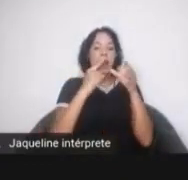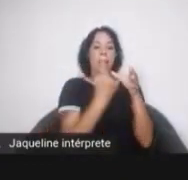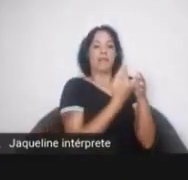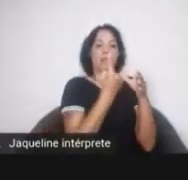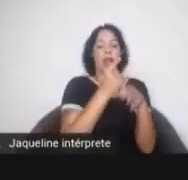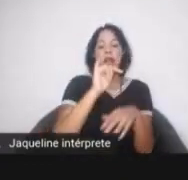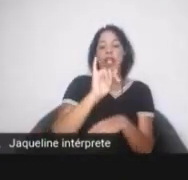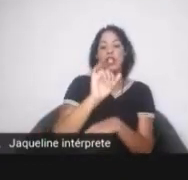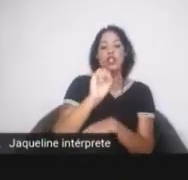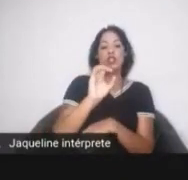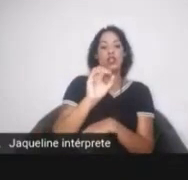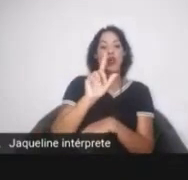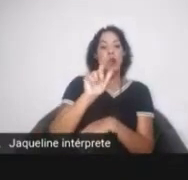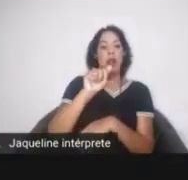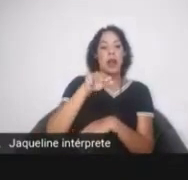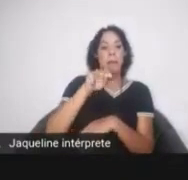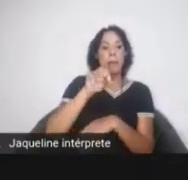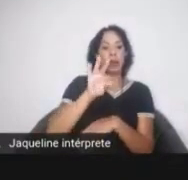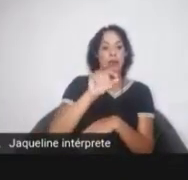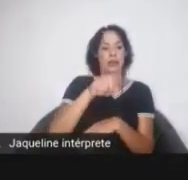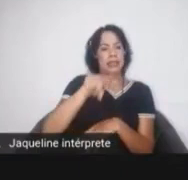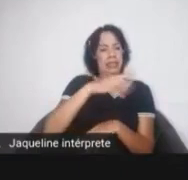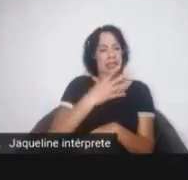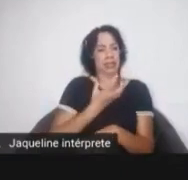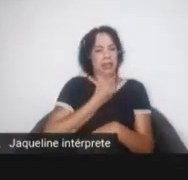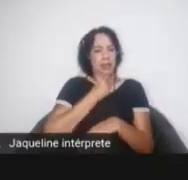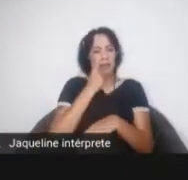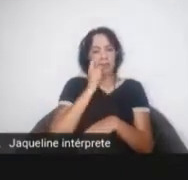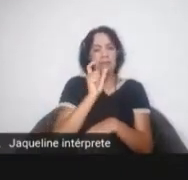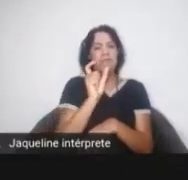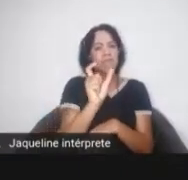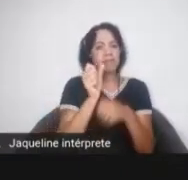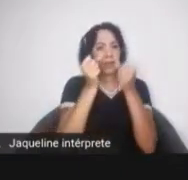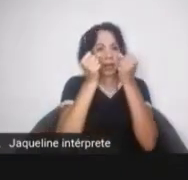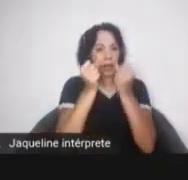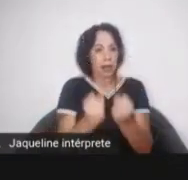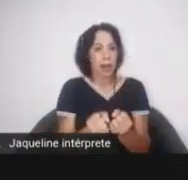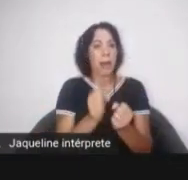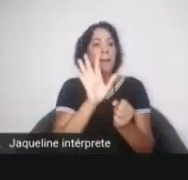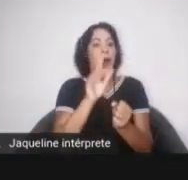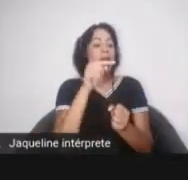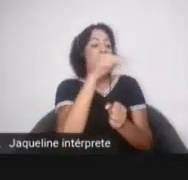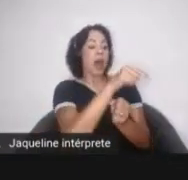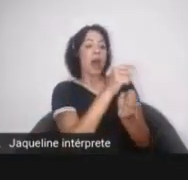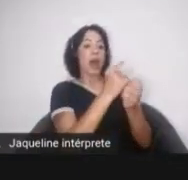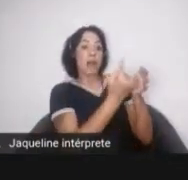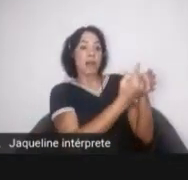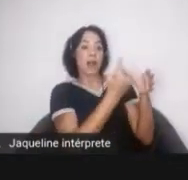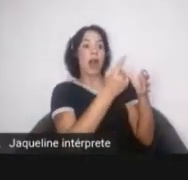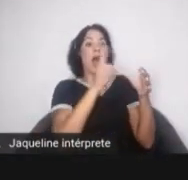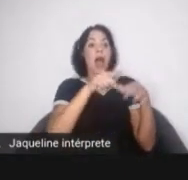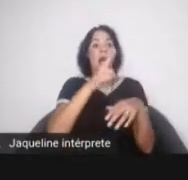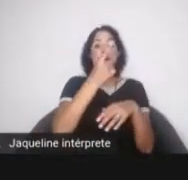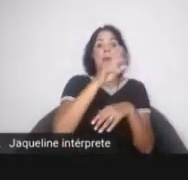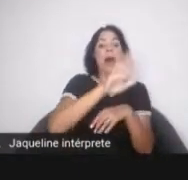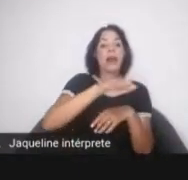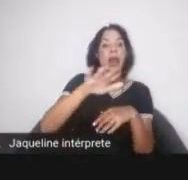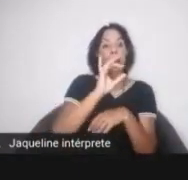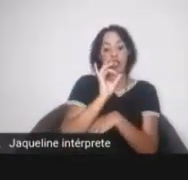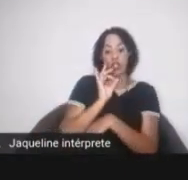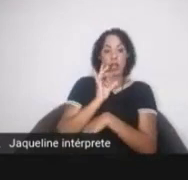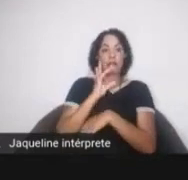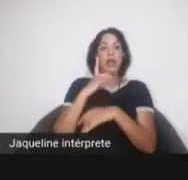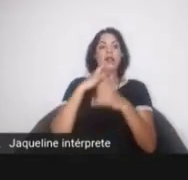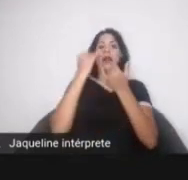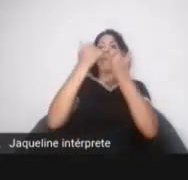sala do isolamento, aí às vezes você está lá, a sala do isolamento vai ter um brinquedinho pendurado, é uma criança em isolamento. E às